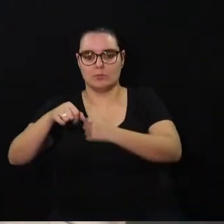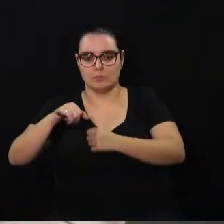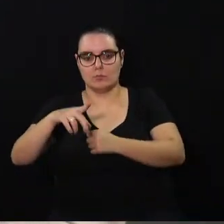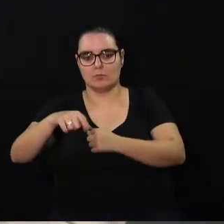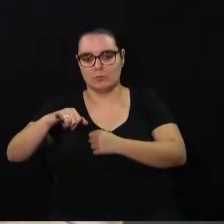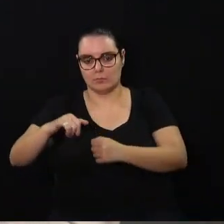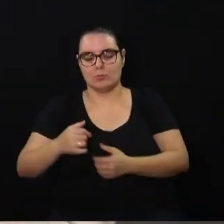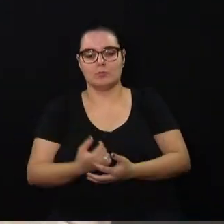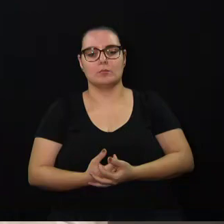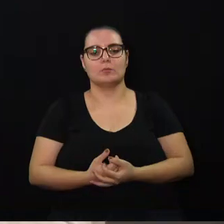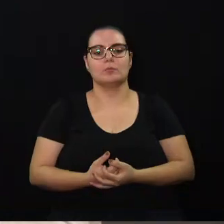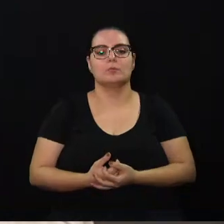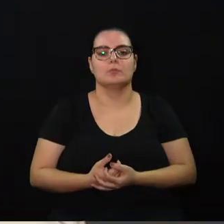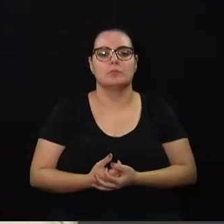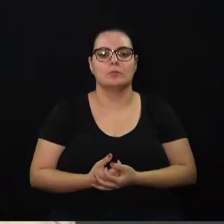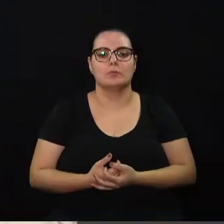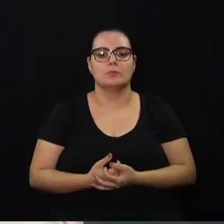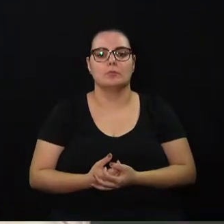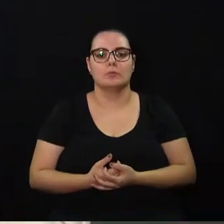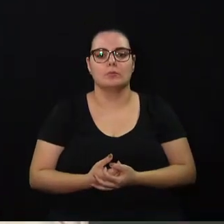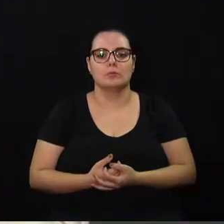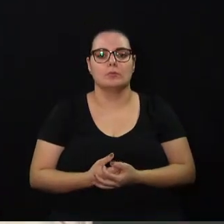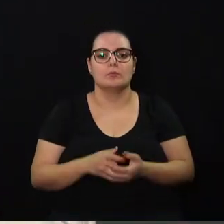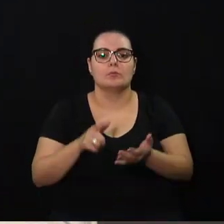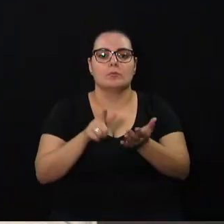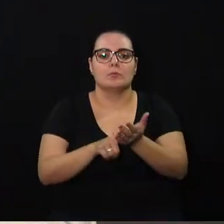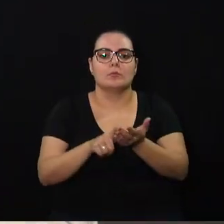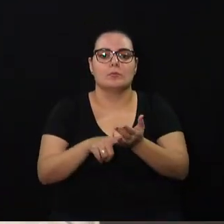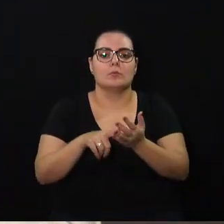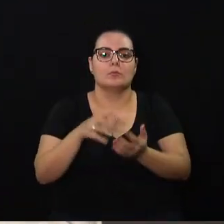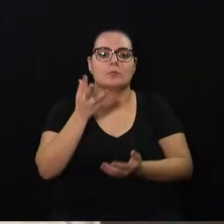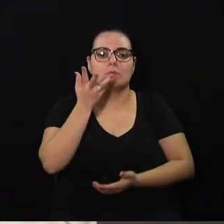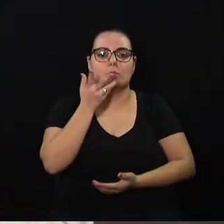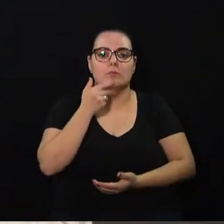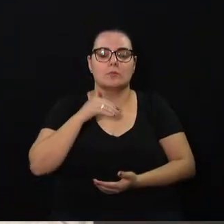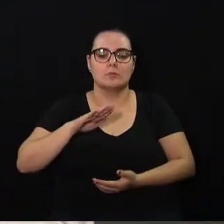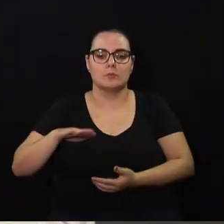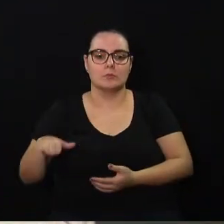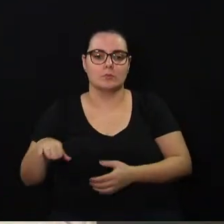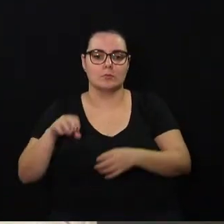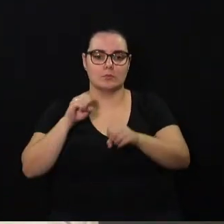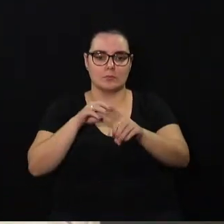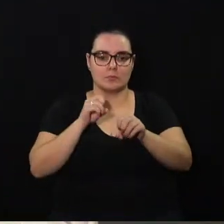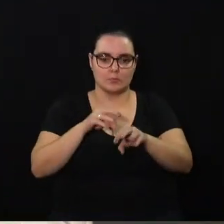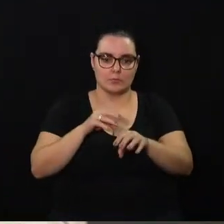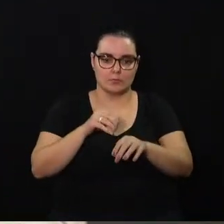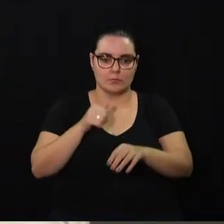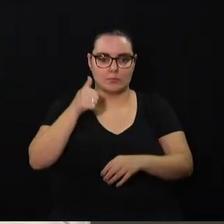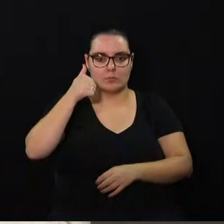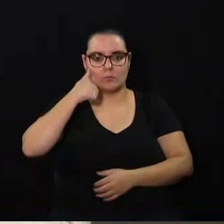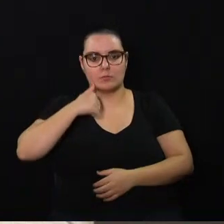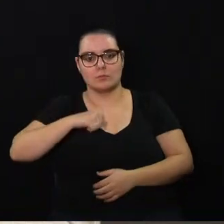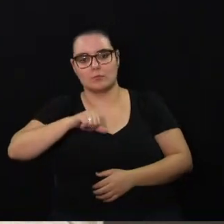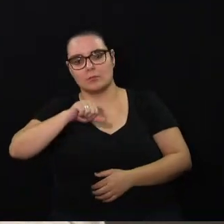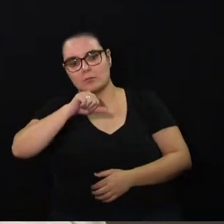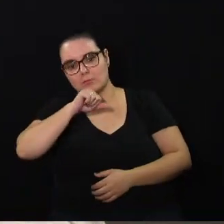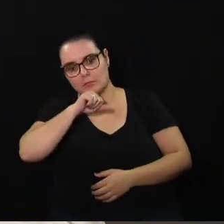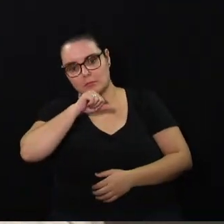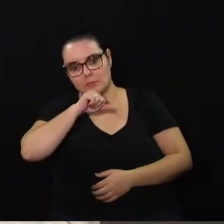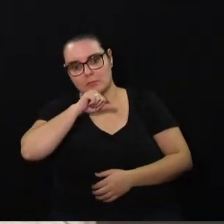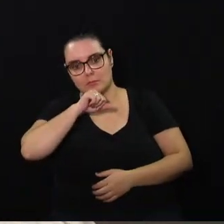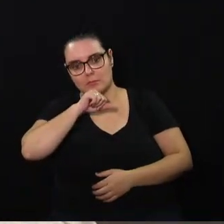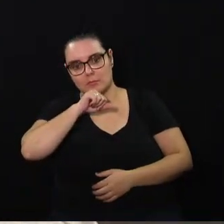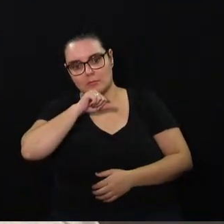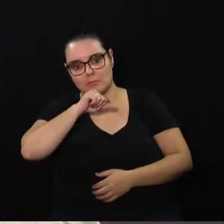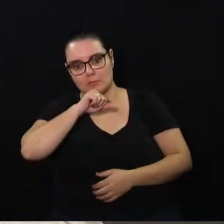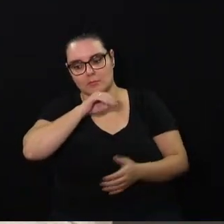aqui é uma folha que a gente fez o que a gente está ensinando uma criança a a sair com a mãe sem que saia correndo no